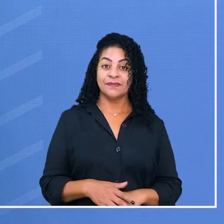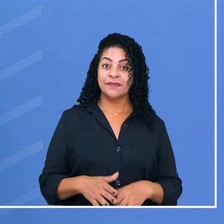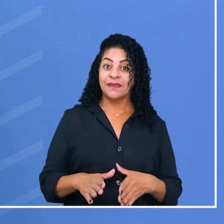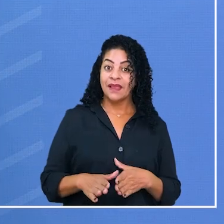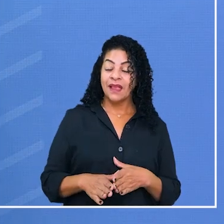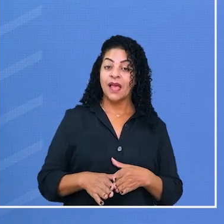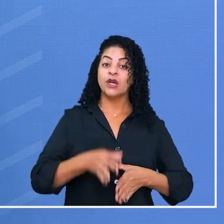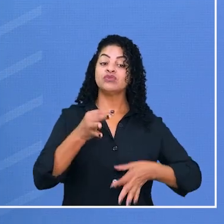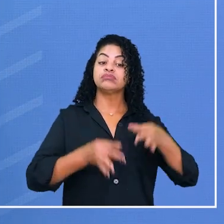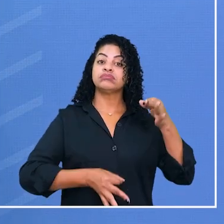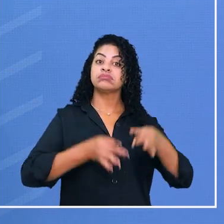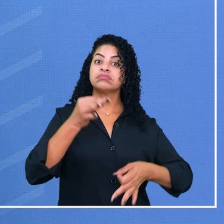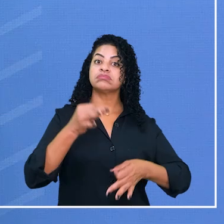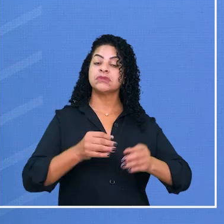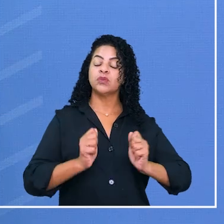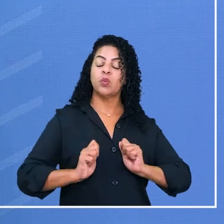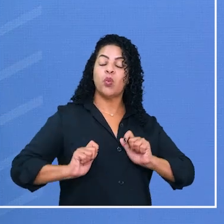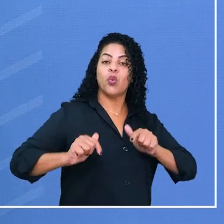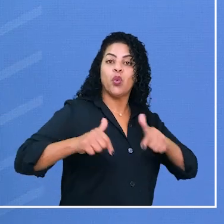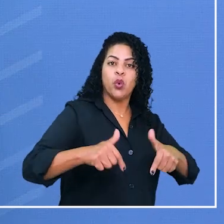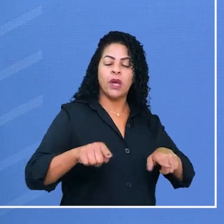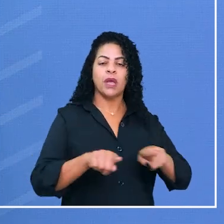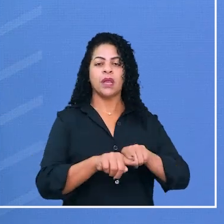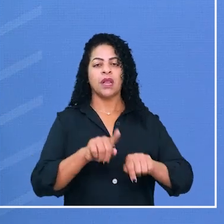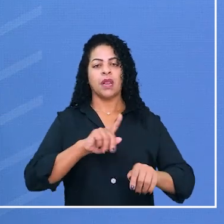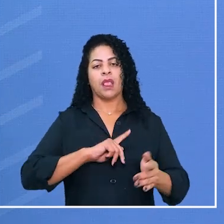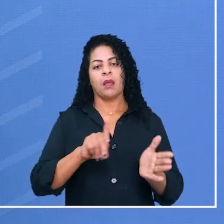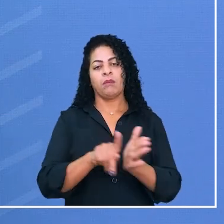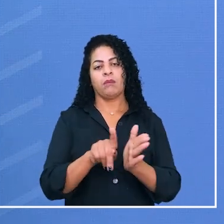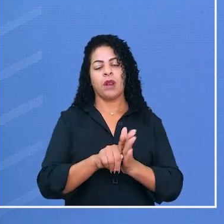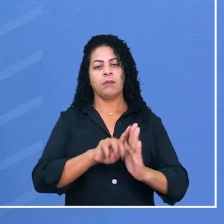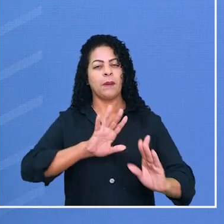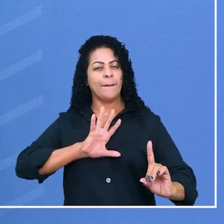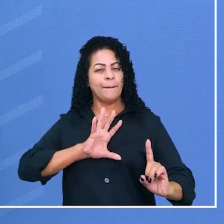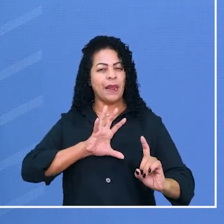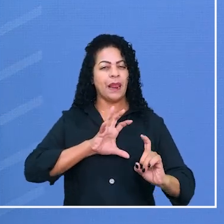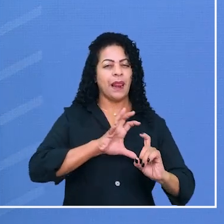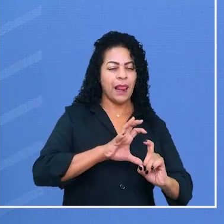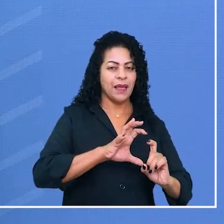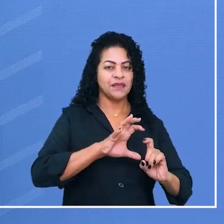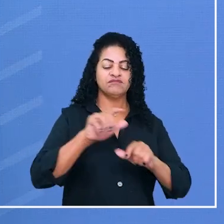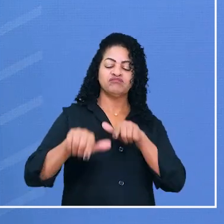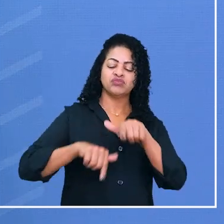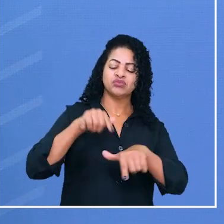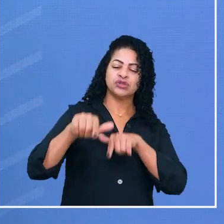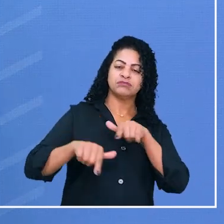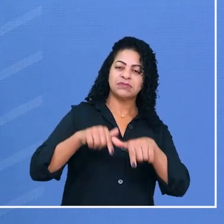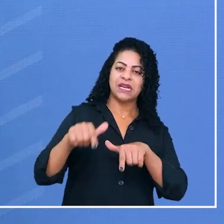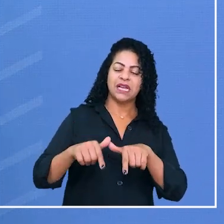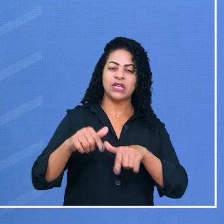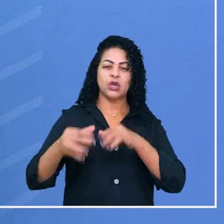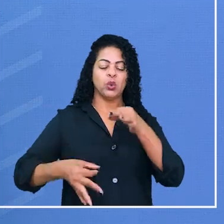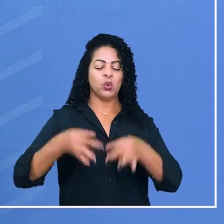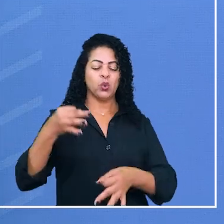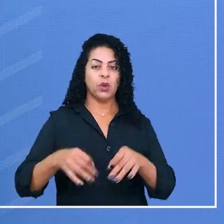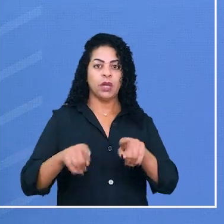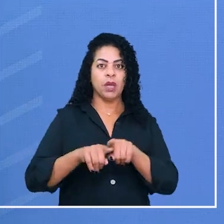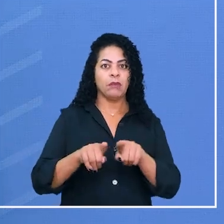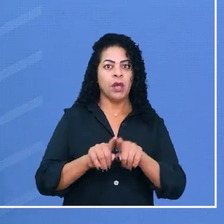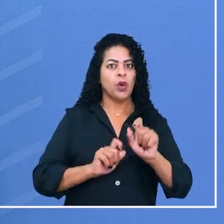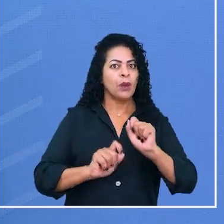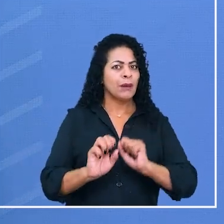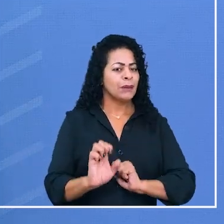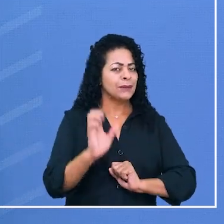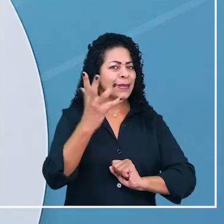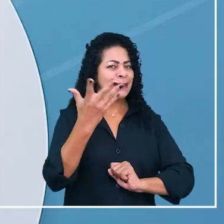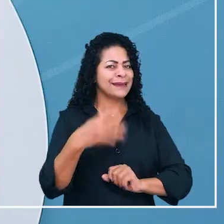A atuação judicial em audiências que tratem sobre assédio moral e sexual na Justiça do Trabalho foi tema de uma audiência pública